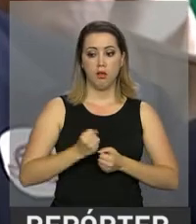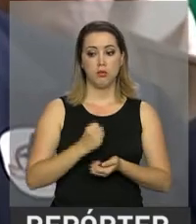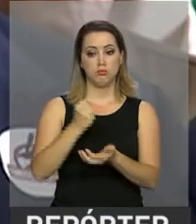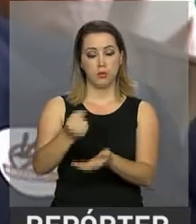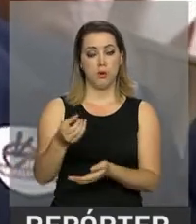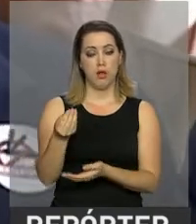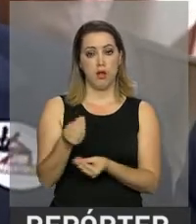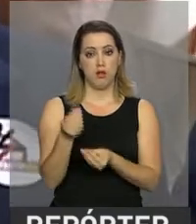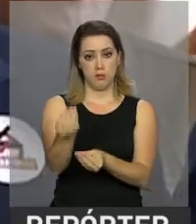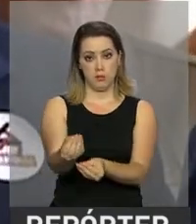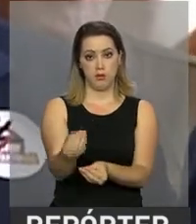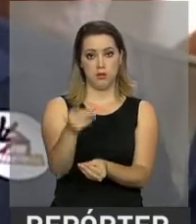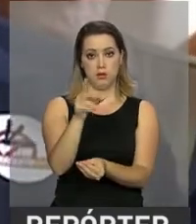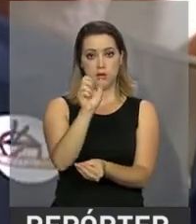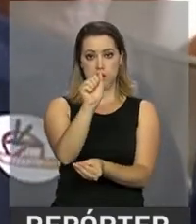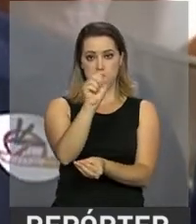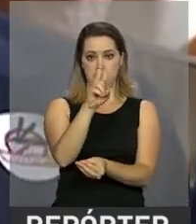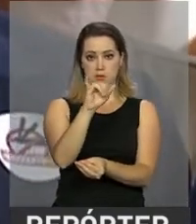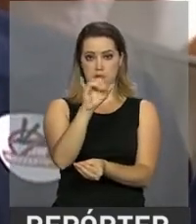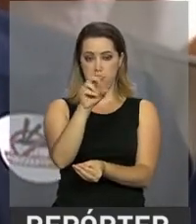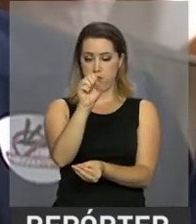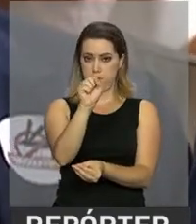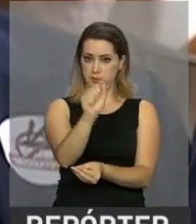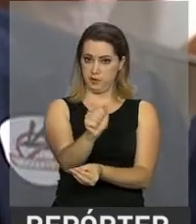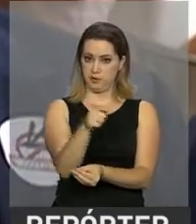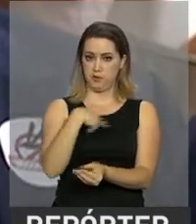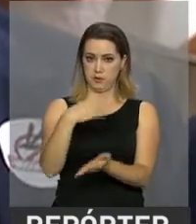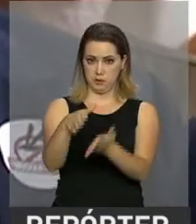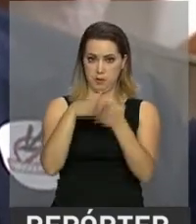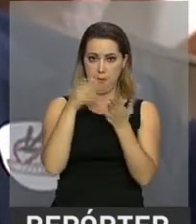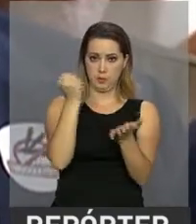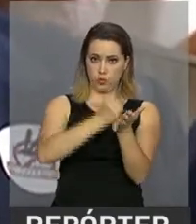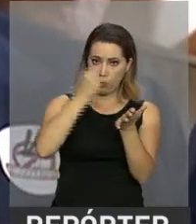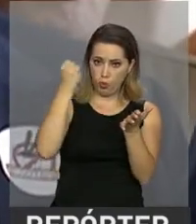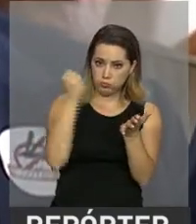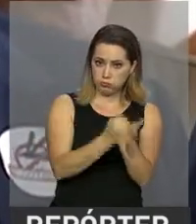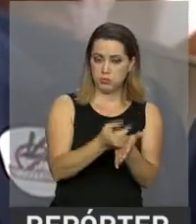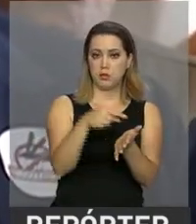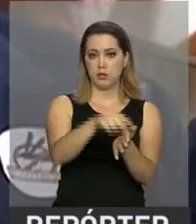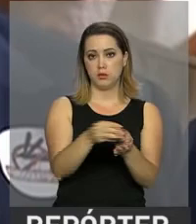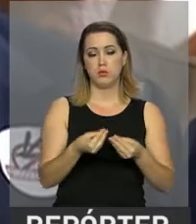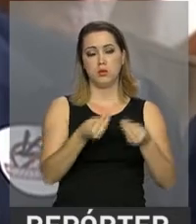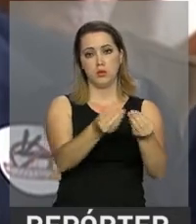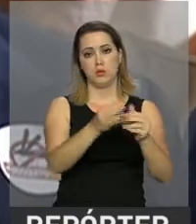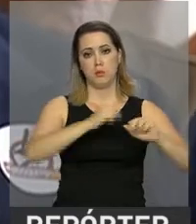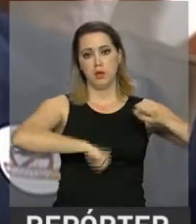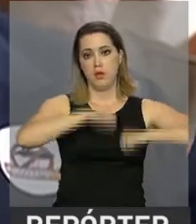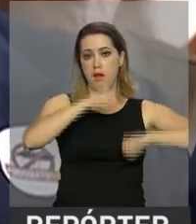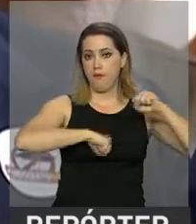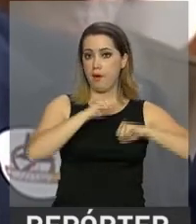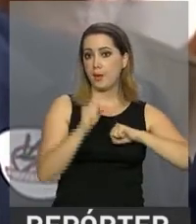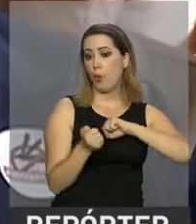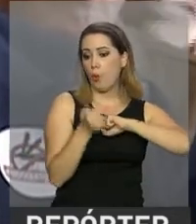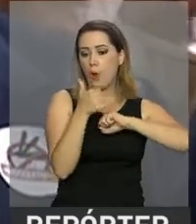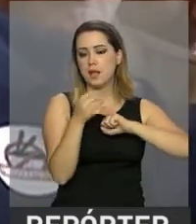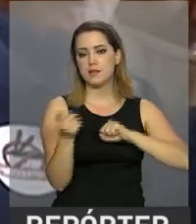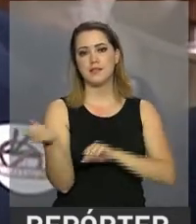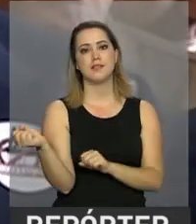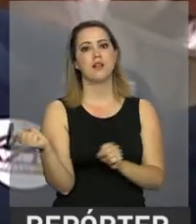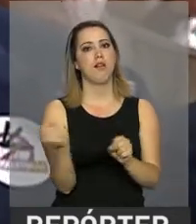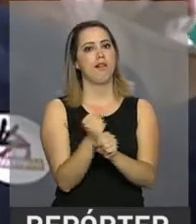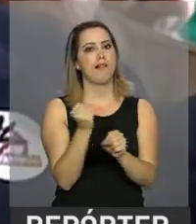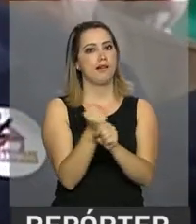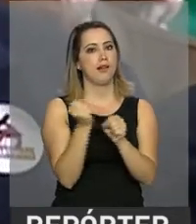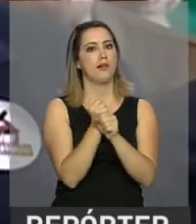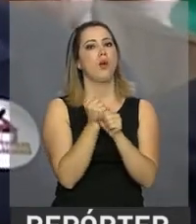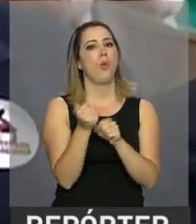Anvisa, pedindo registro. E a fábrica para produção no Butantan está quase pronta. Mais